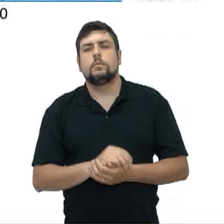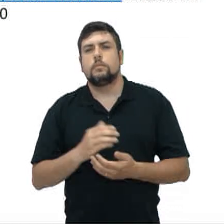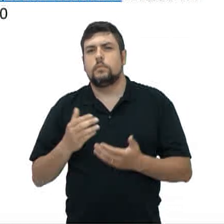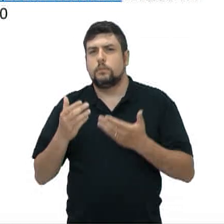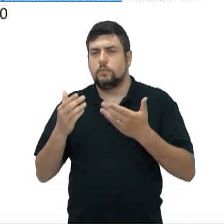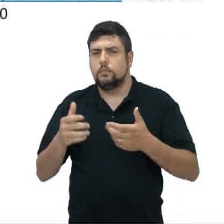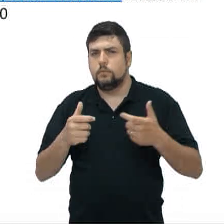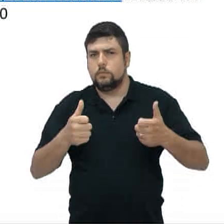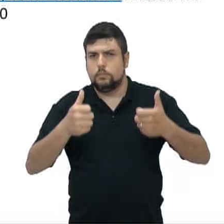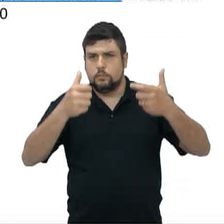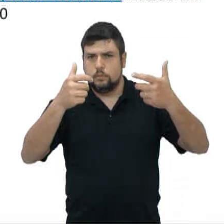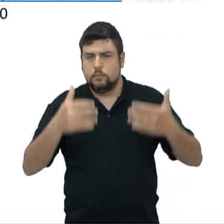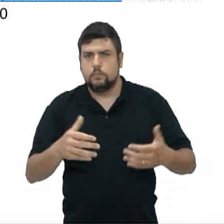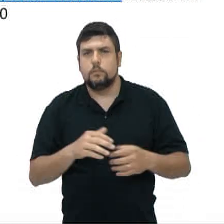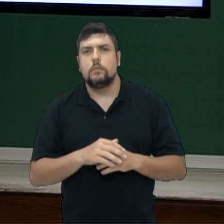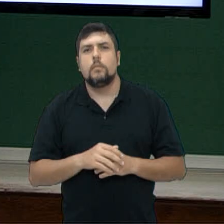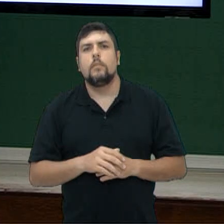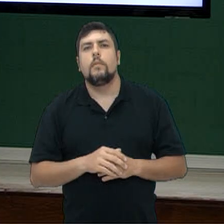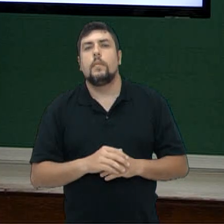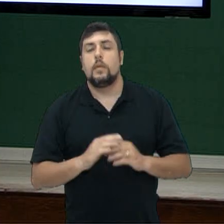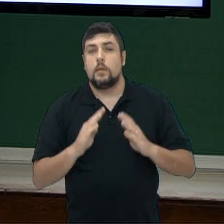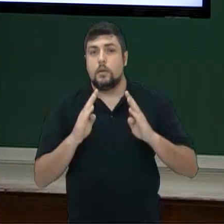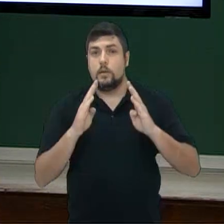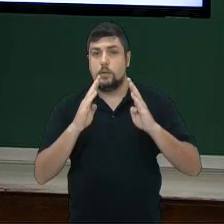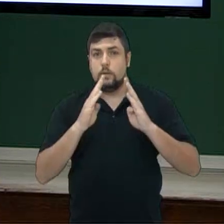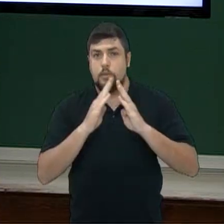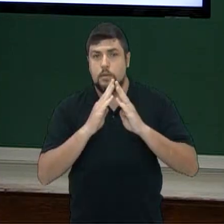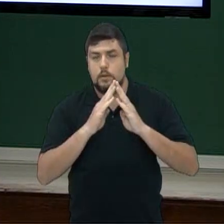que nas residências, né,